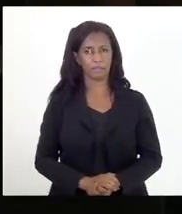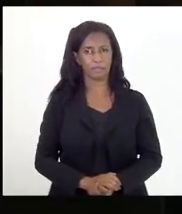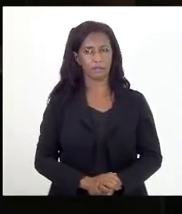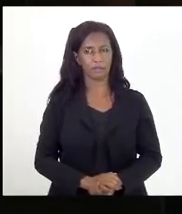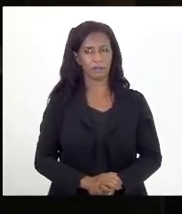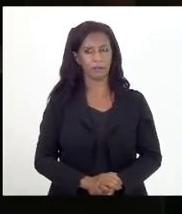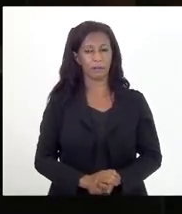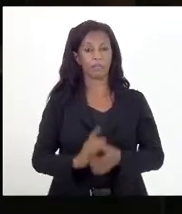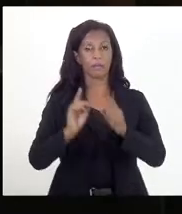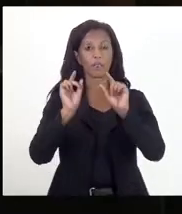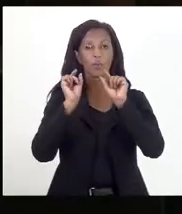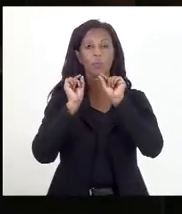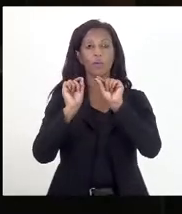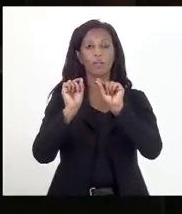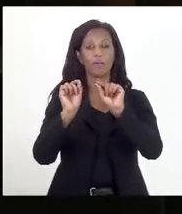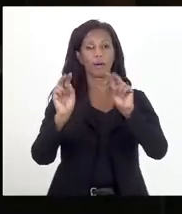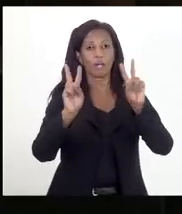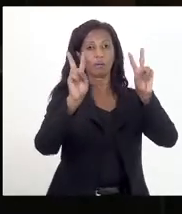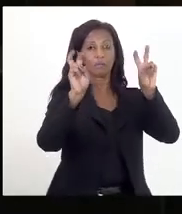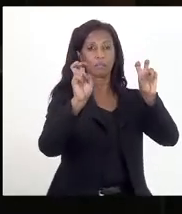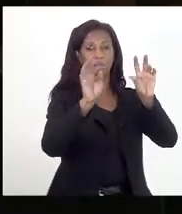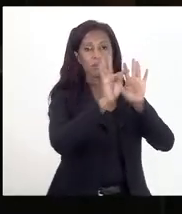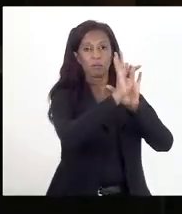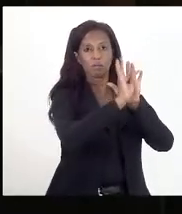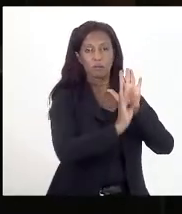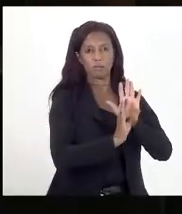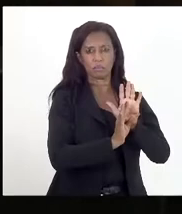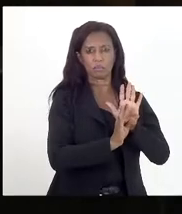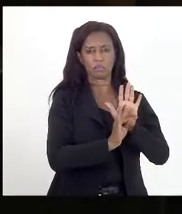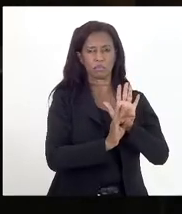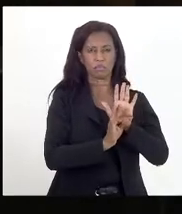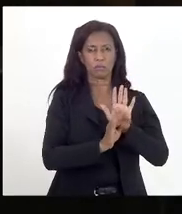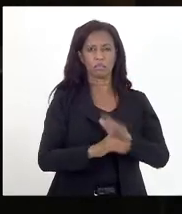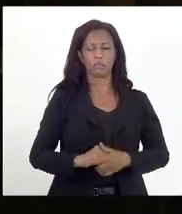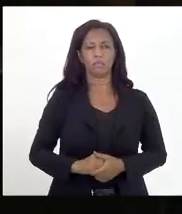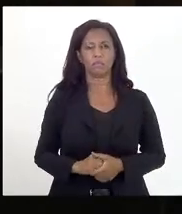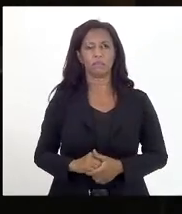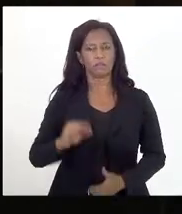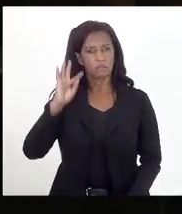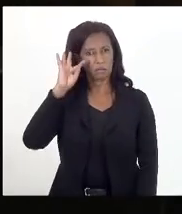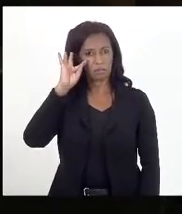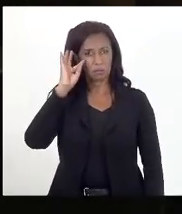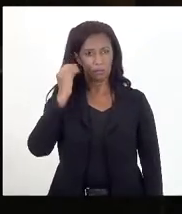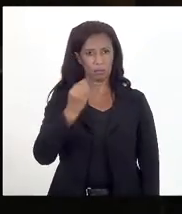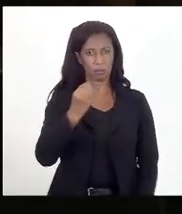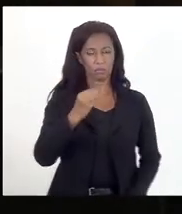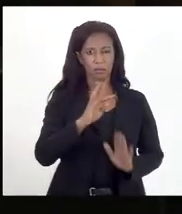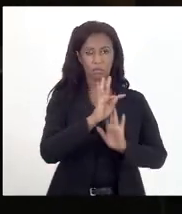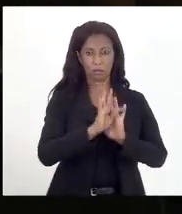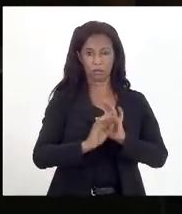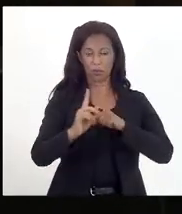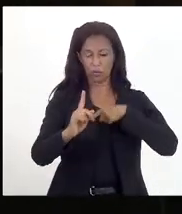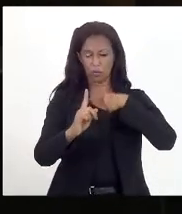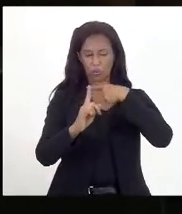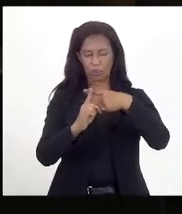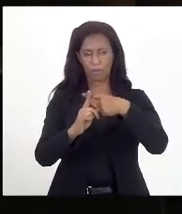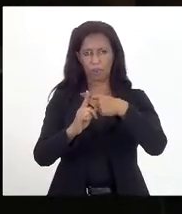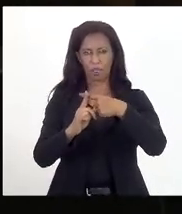Esse é o que diz a obra Juke e a decisão Em Questão somada